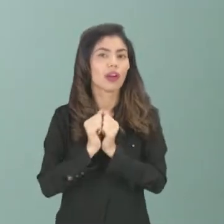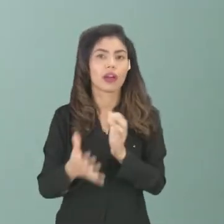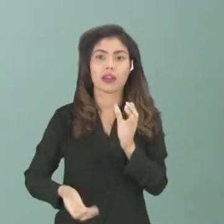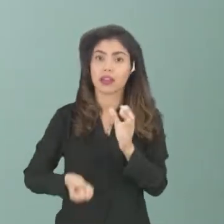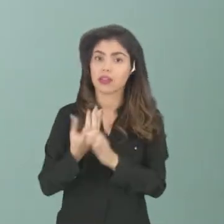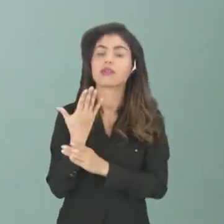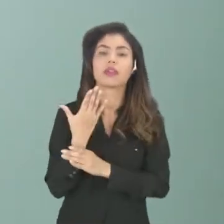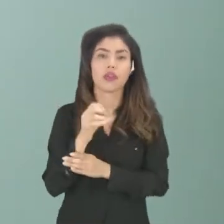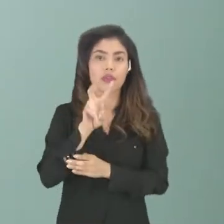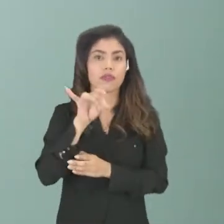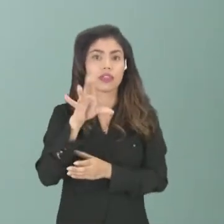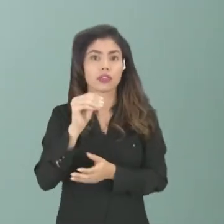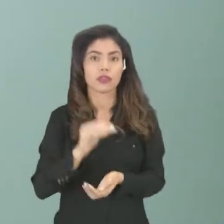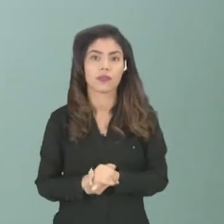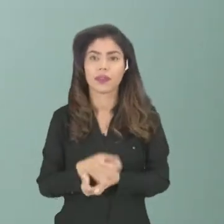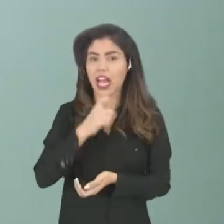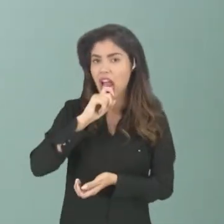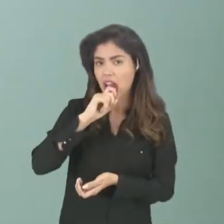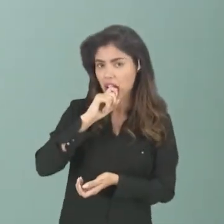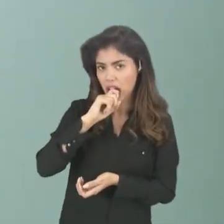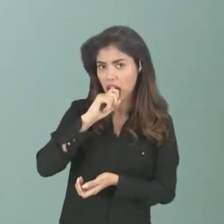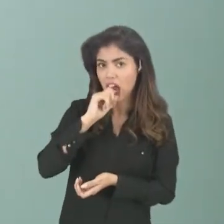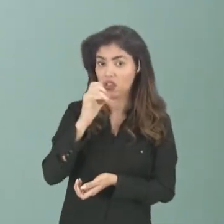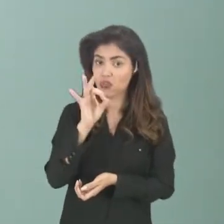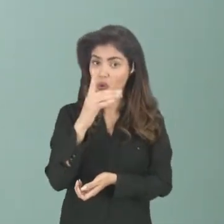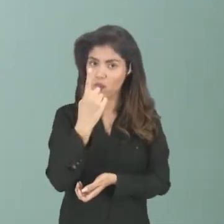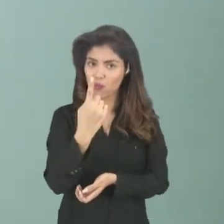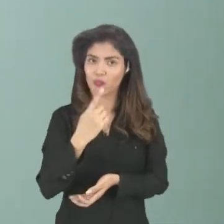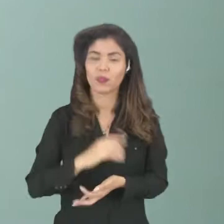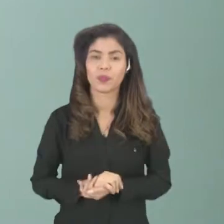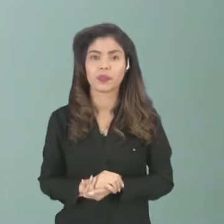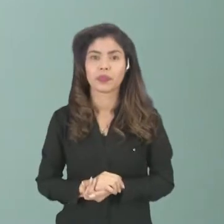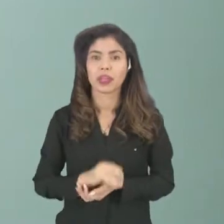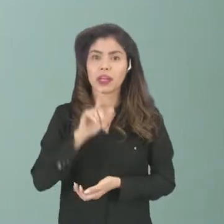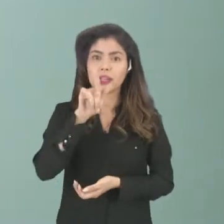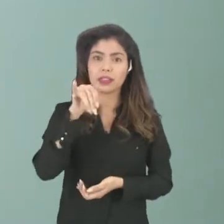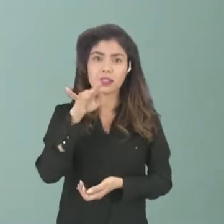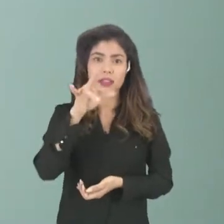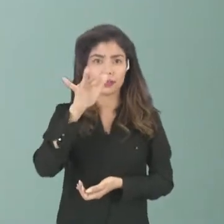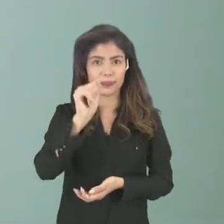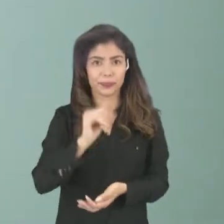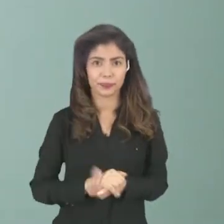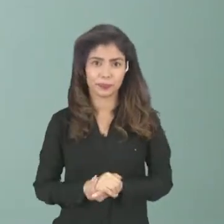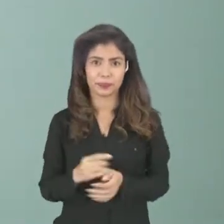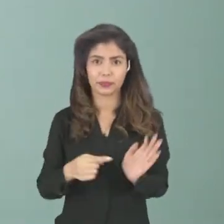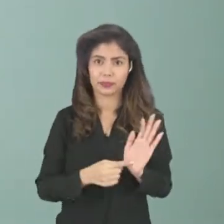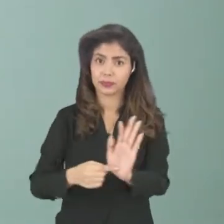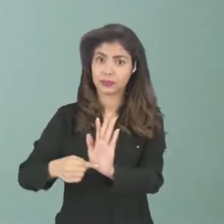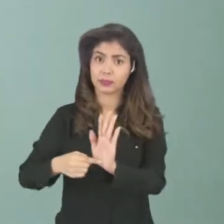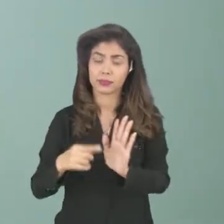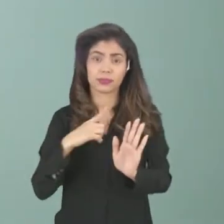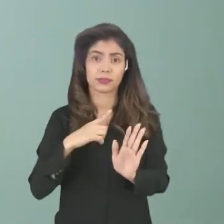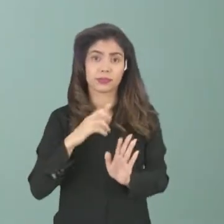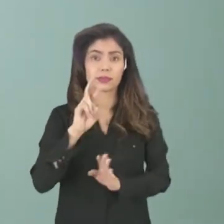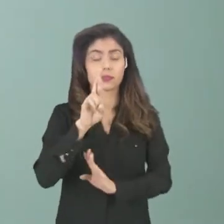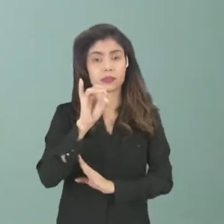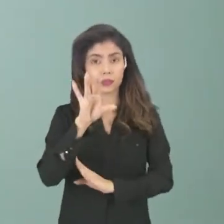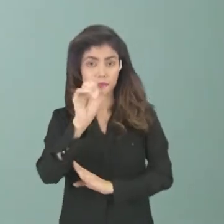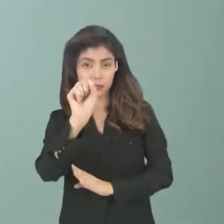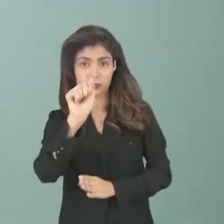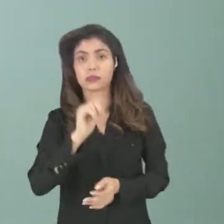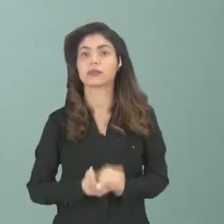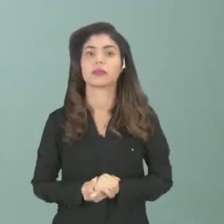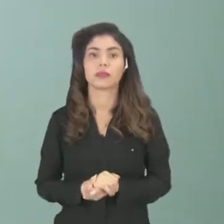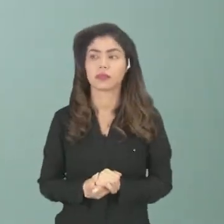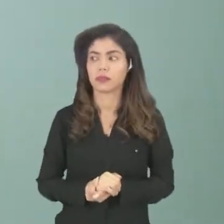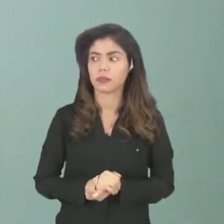o vício. E eu falei da inveja, é só um deles, né? Começou a nascer a ganância. Então, Rousseau, eu posso